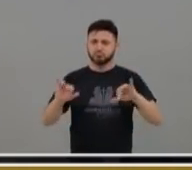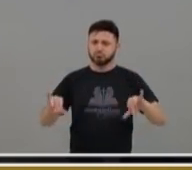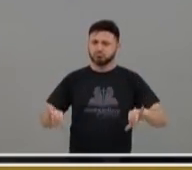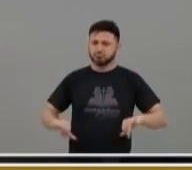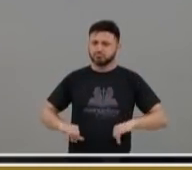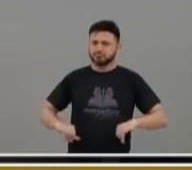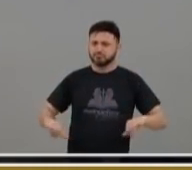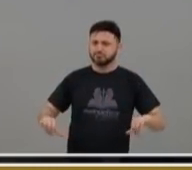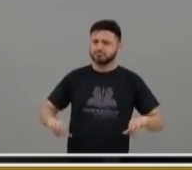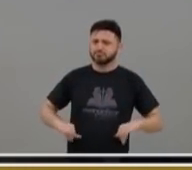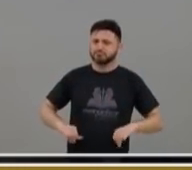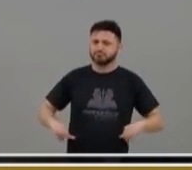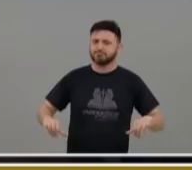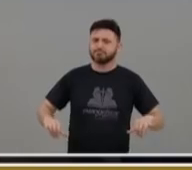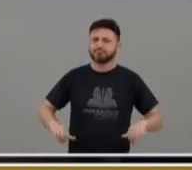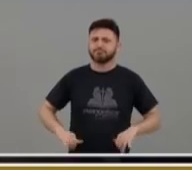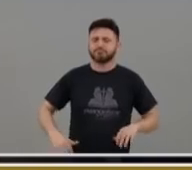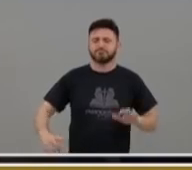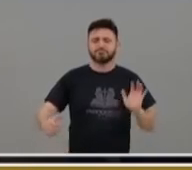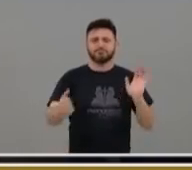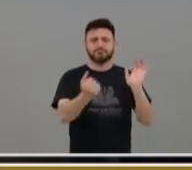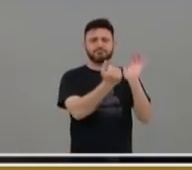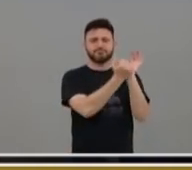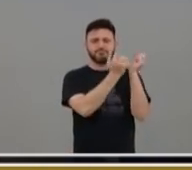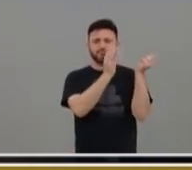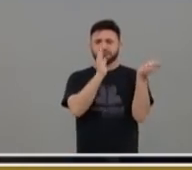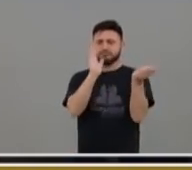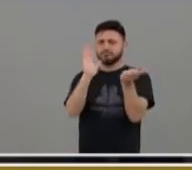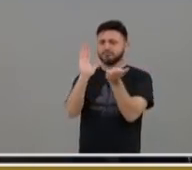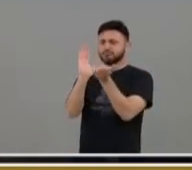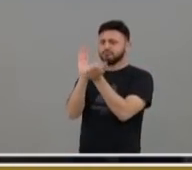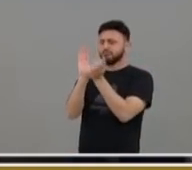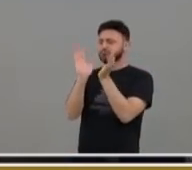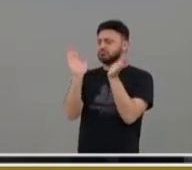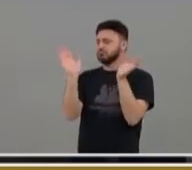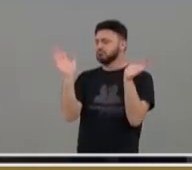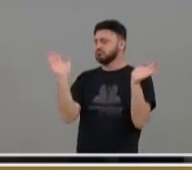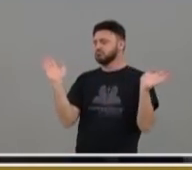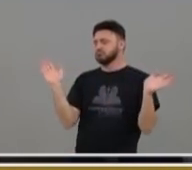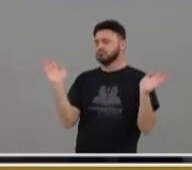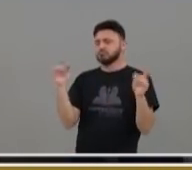espinhos, chagado por meus